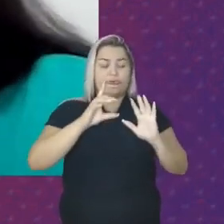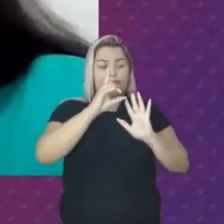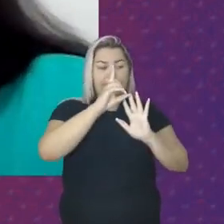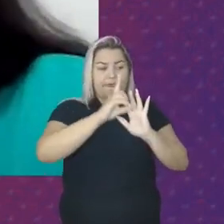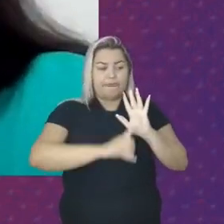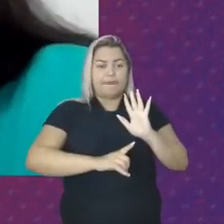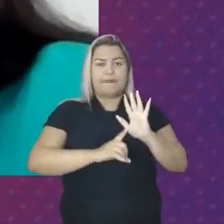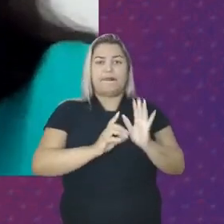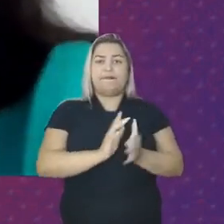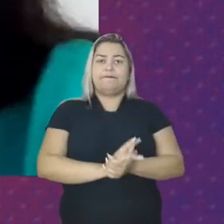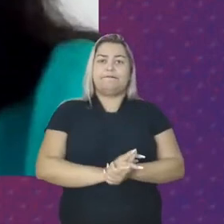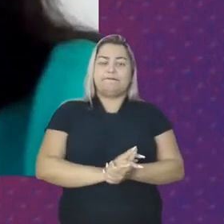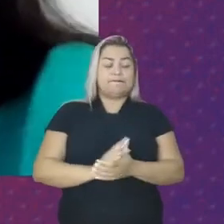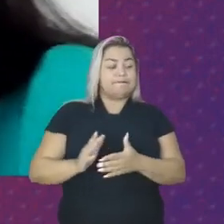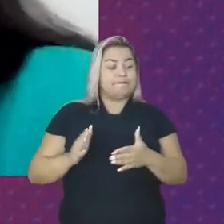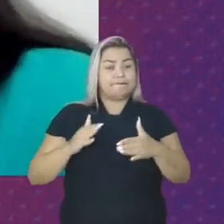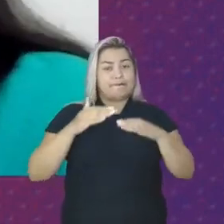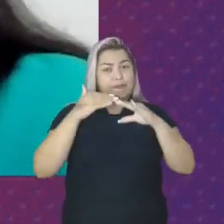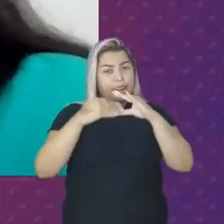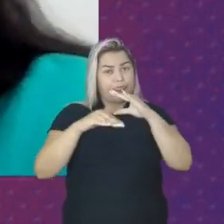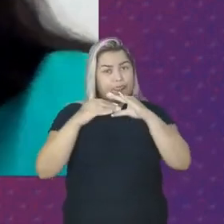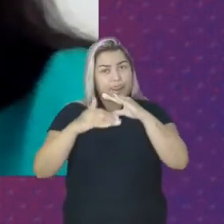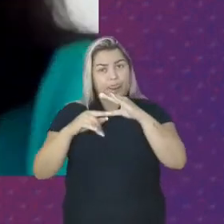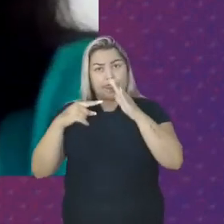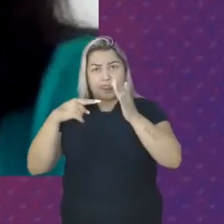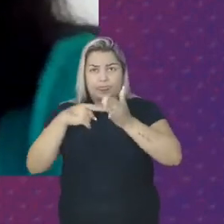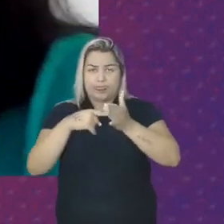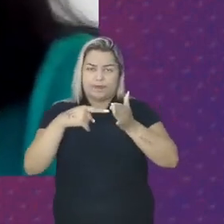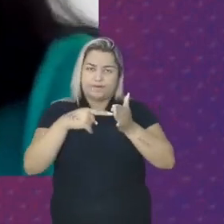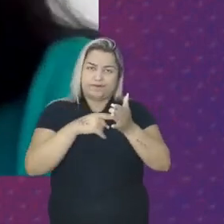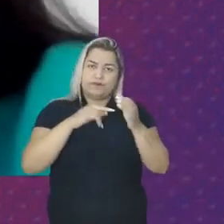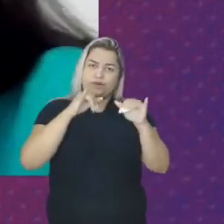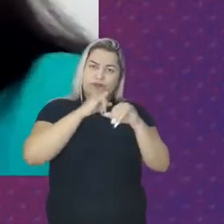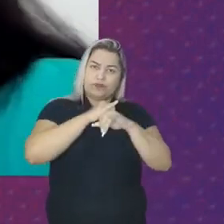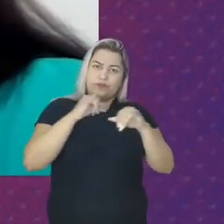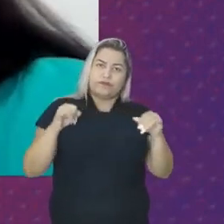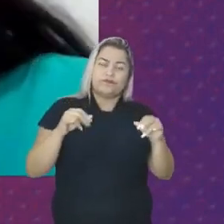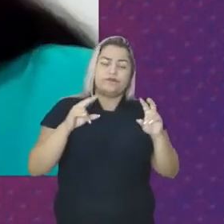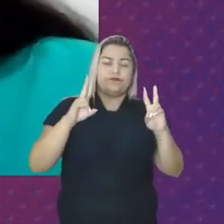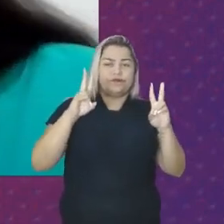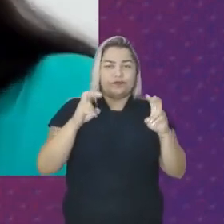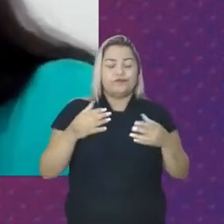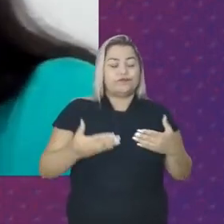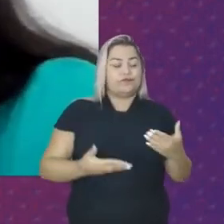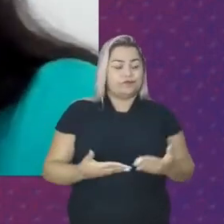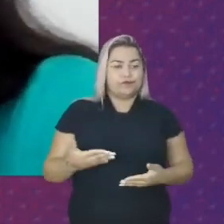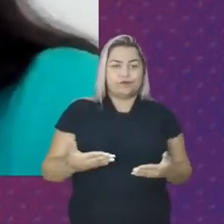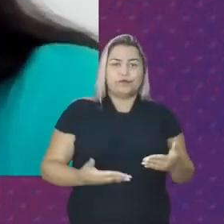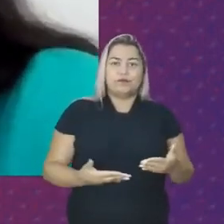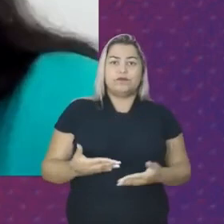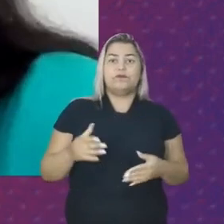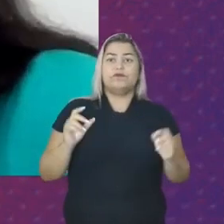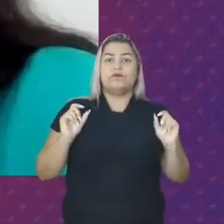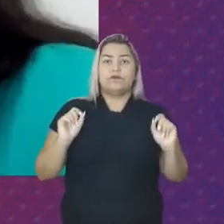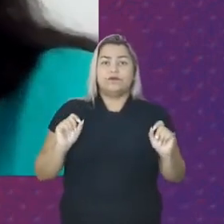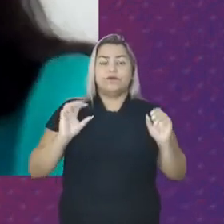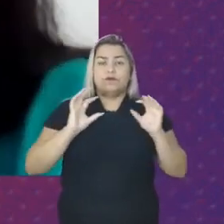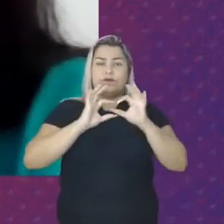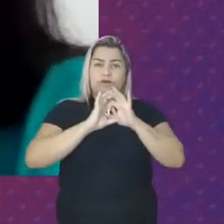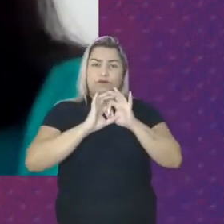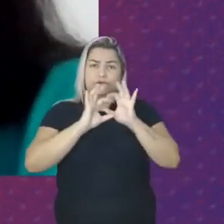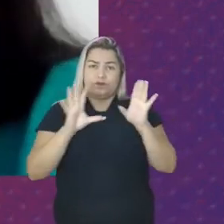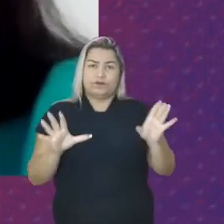direitos, encaminhar denúncias, prestar informações sobre serviços, e ele deve estar